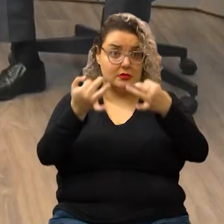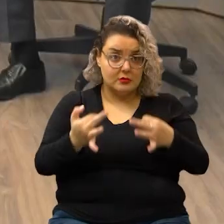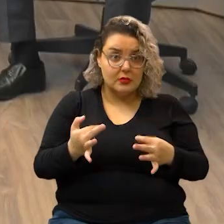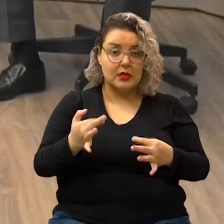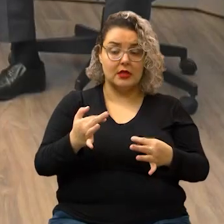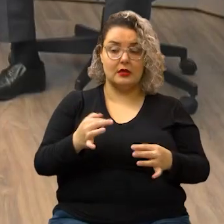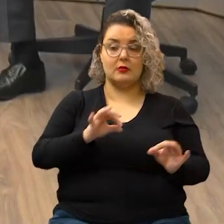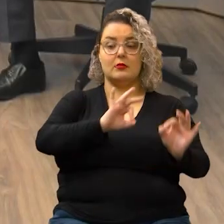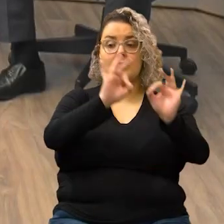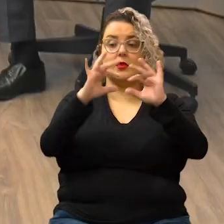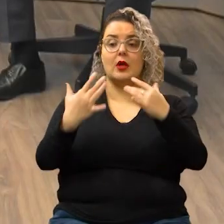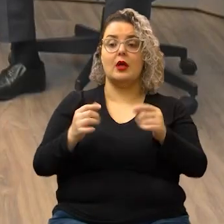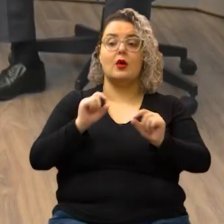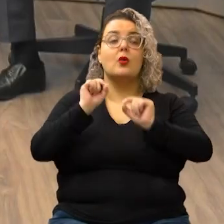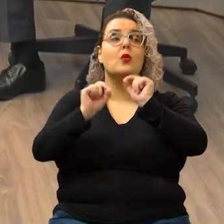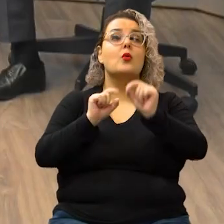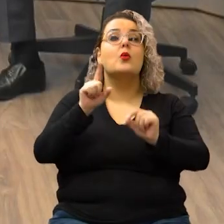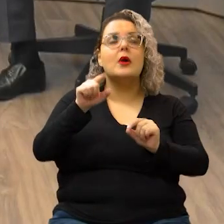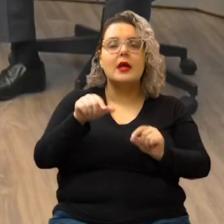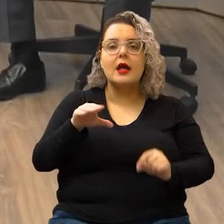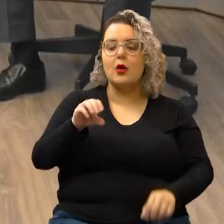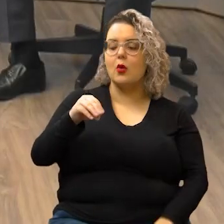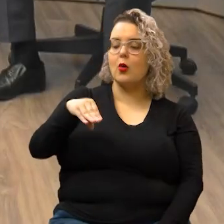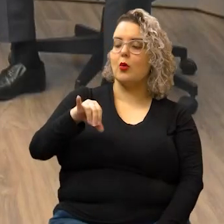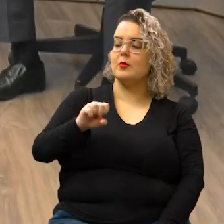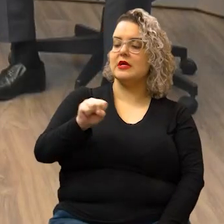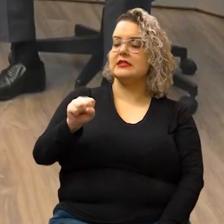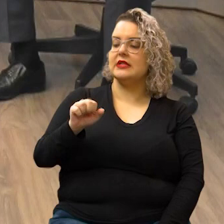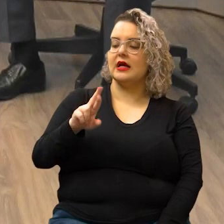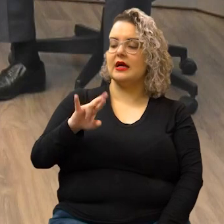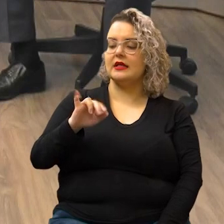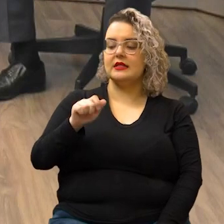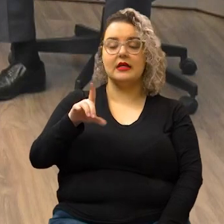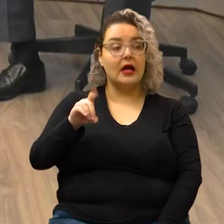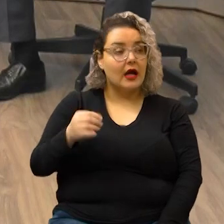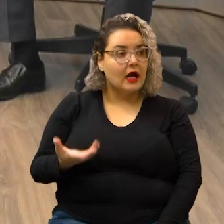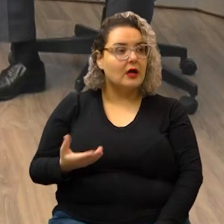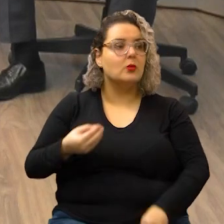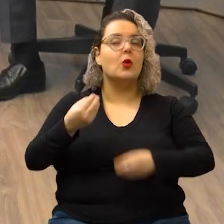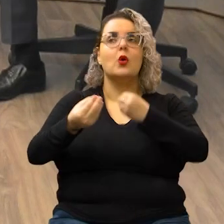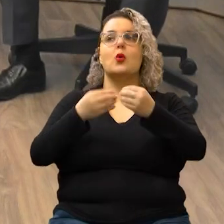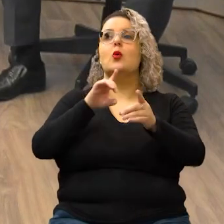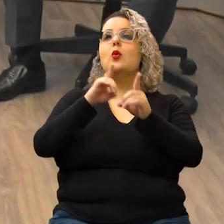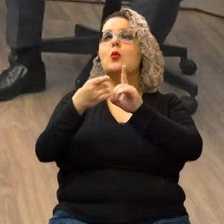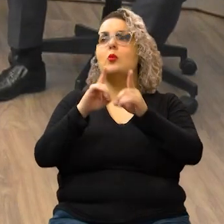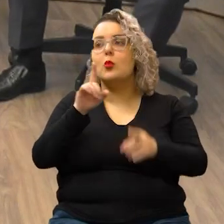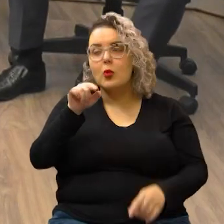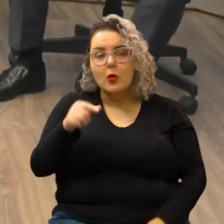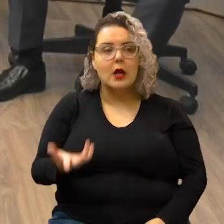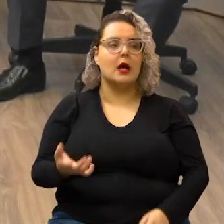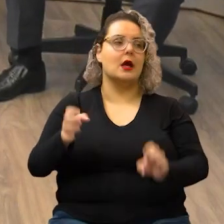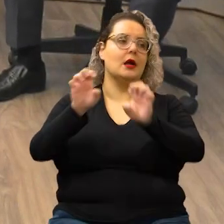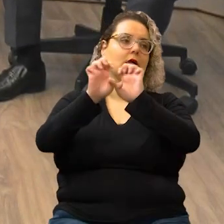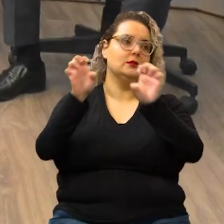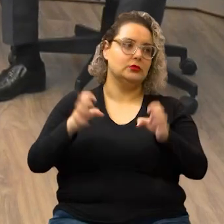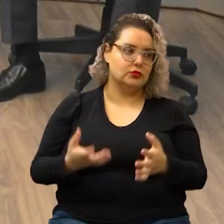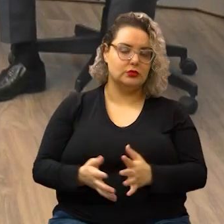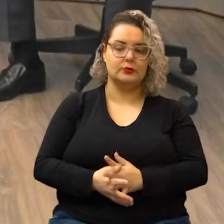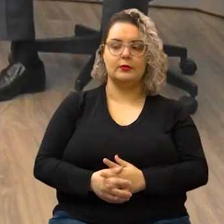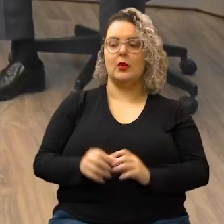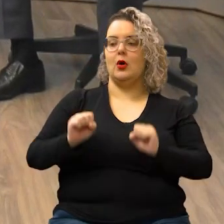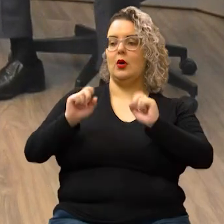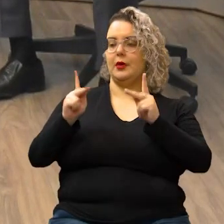assistindo o que é esse comissariado, como é a dinâmica, a estrutura dele. Tá.